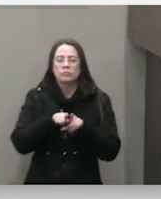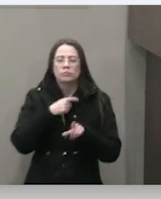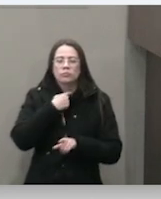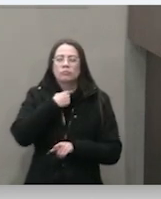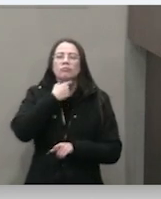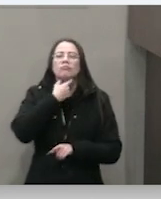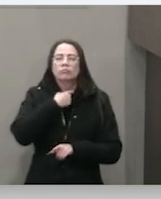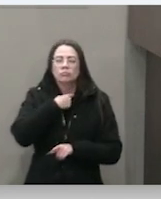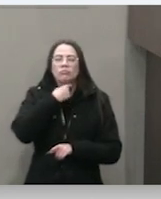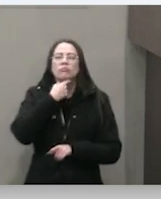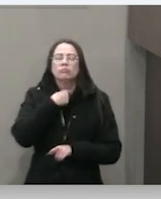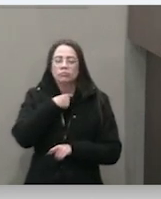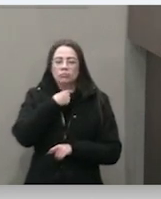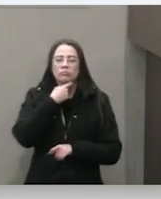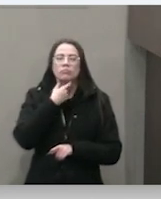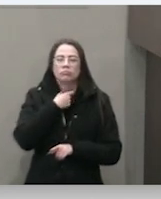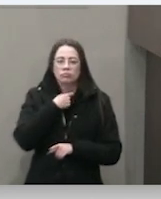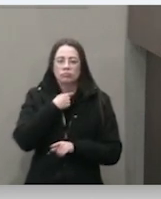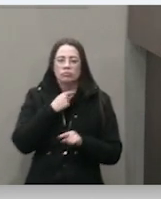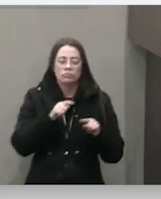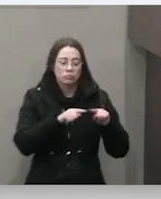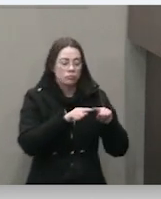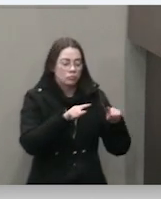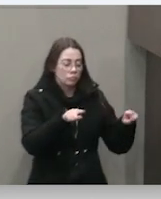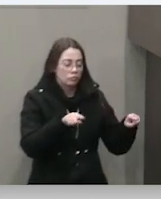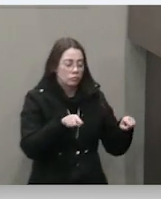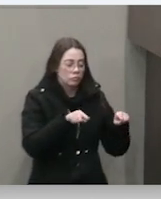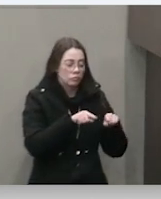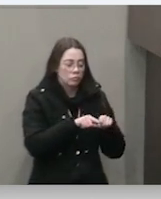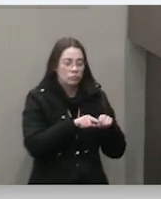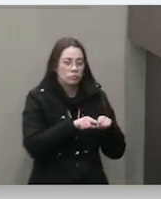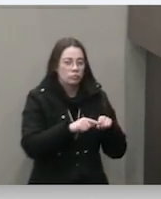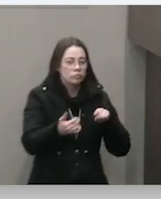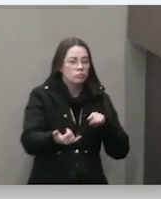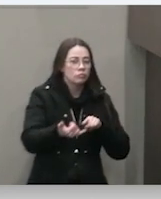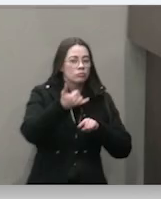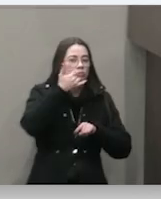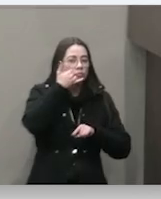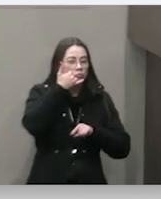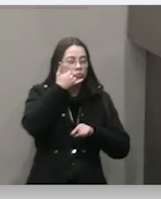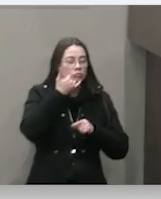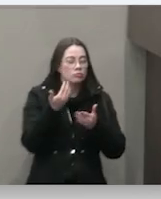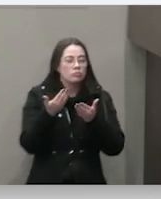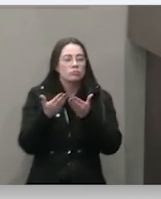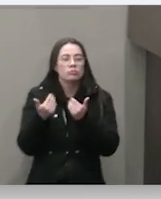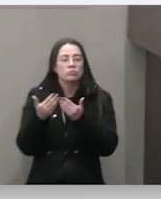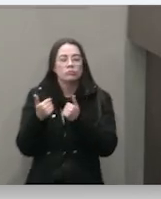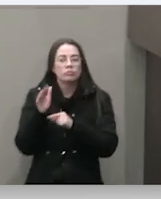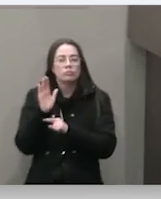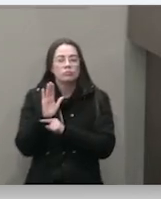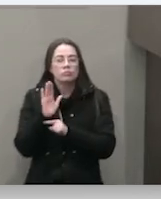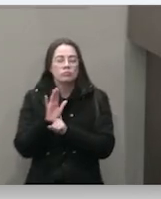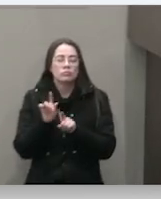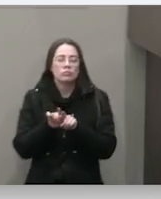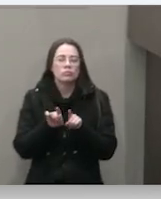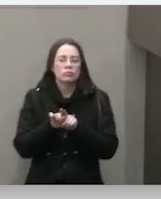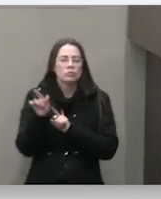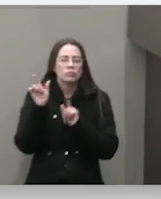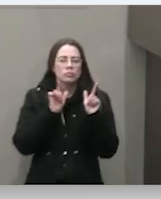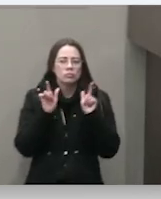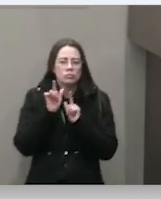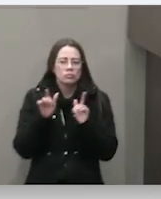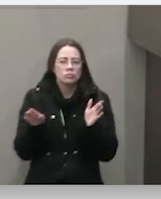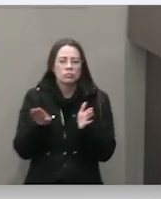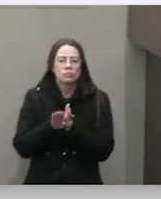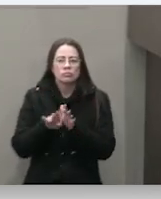guarnição foi acionada pela sala de operações, pelo Copom, aonde, chegando